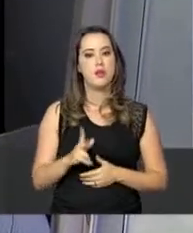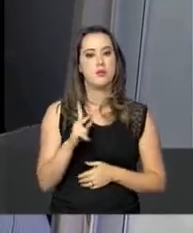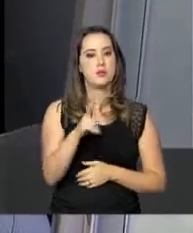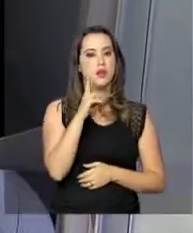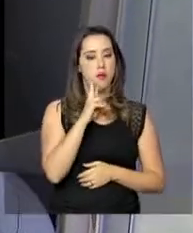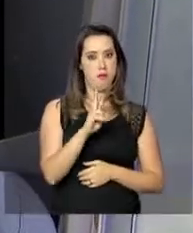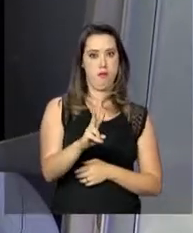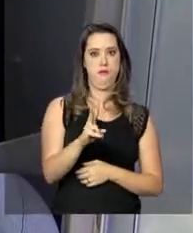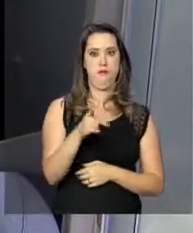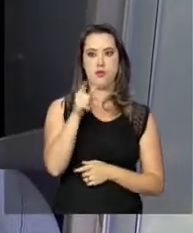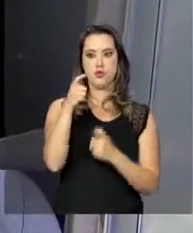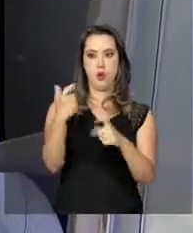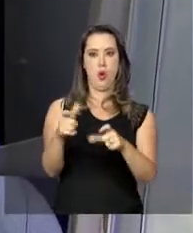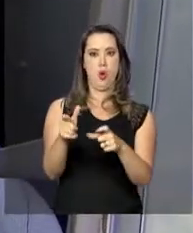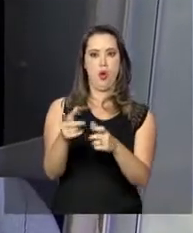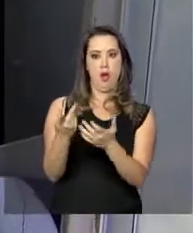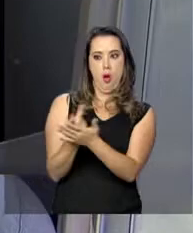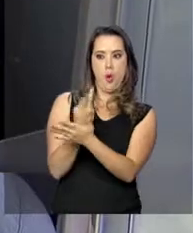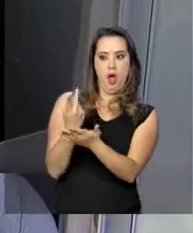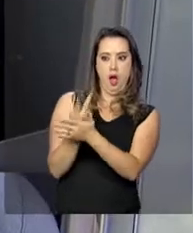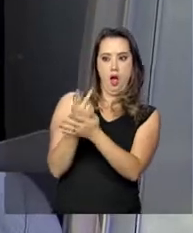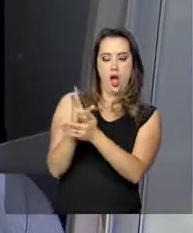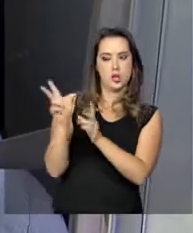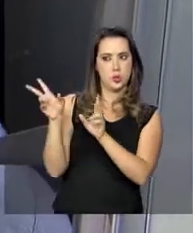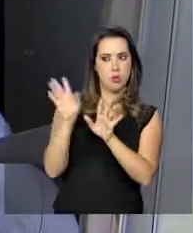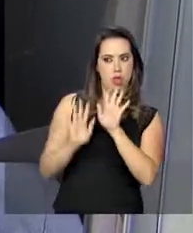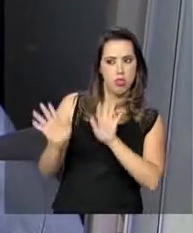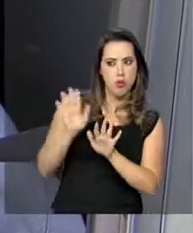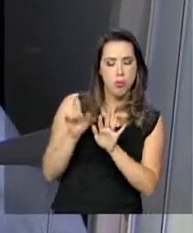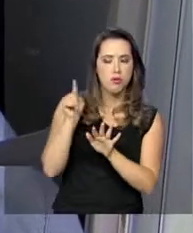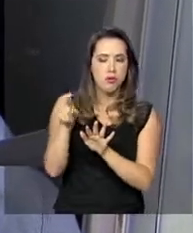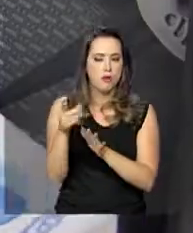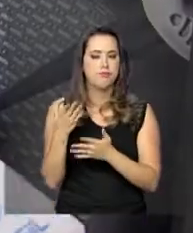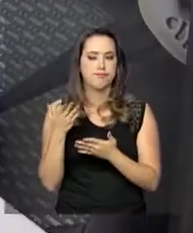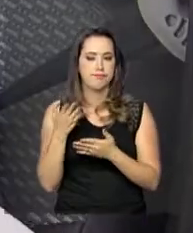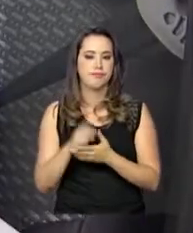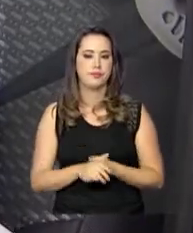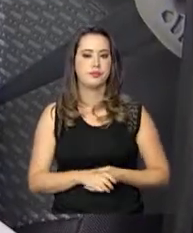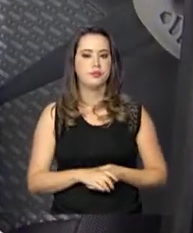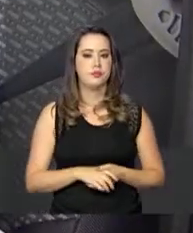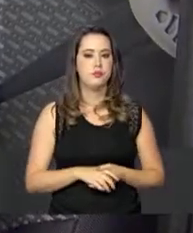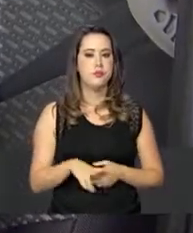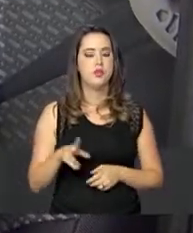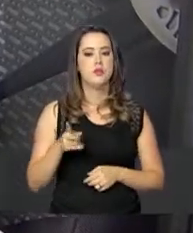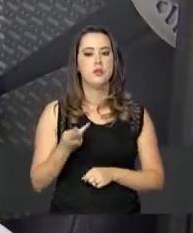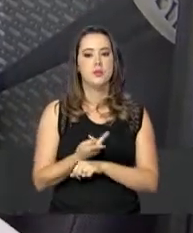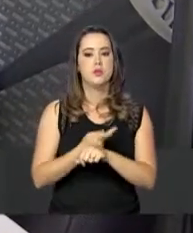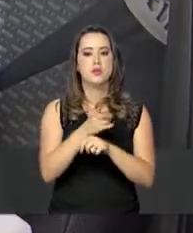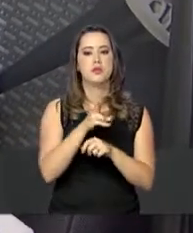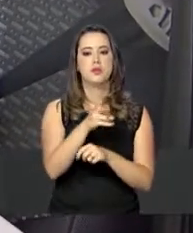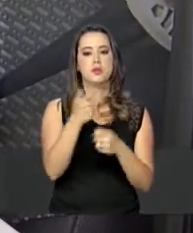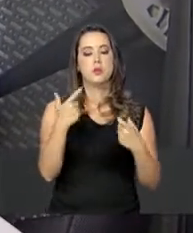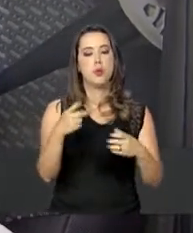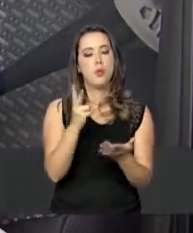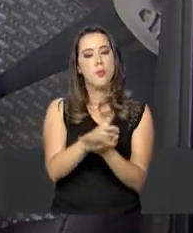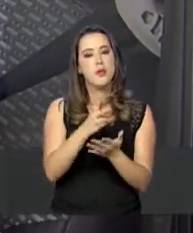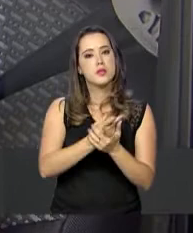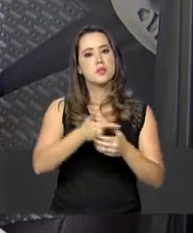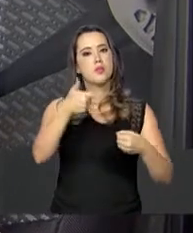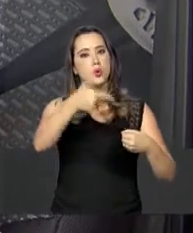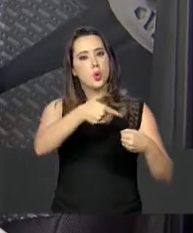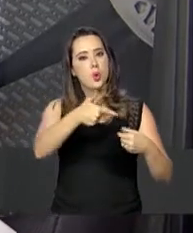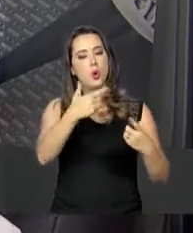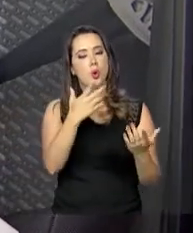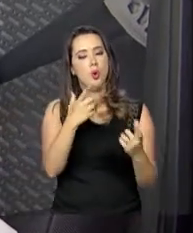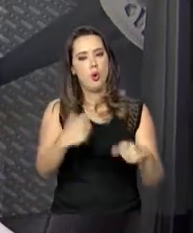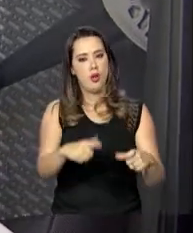comentário sobre algum local que já aconteceu isso, eu evito de estar lá. Eu procuro sempre abastecer nos mesmos postos que eu conheço